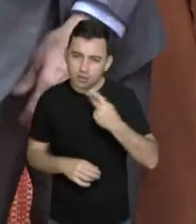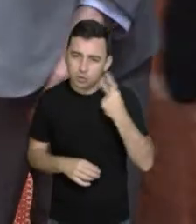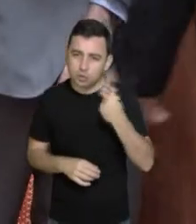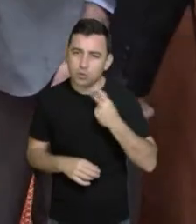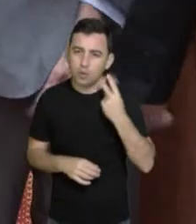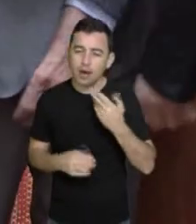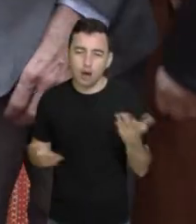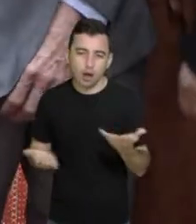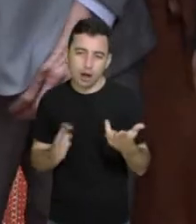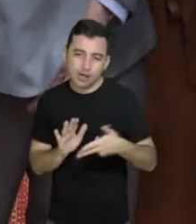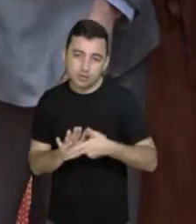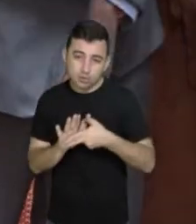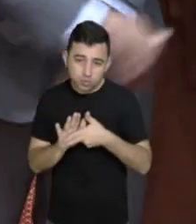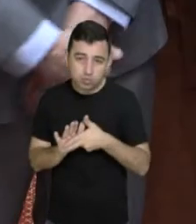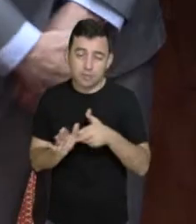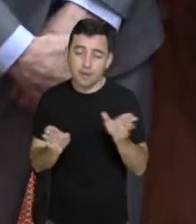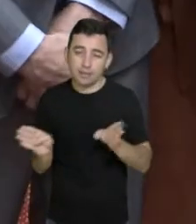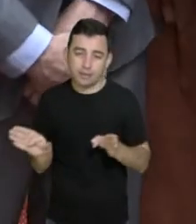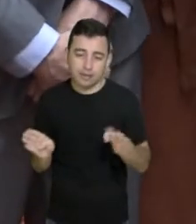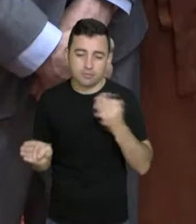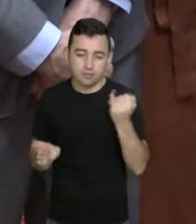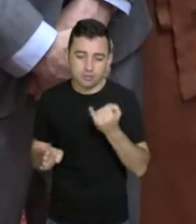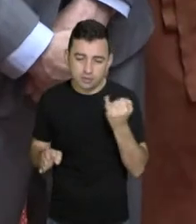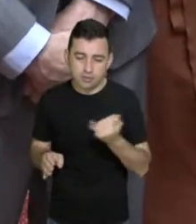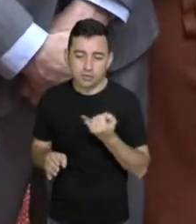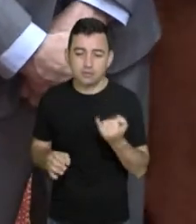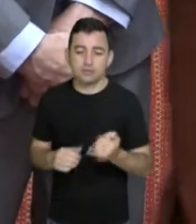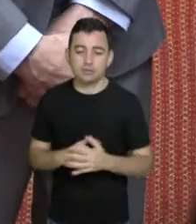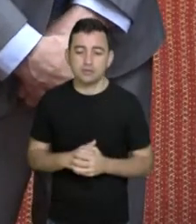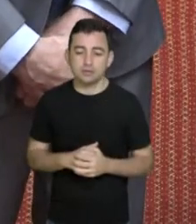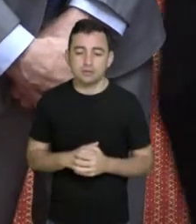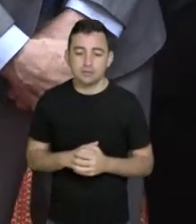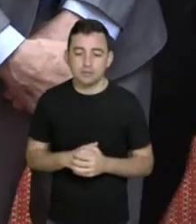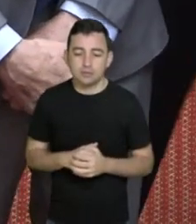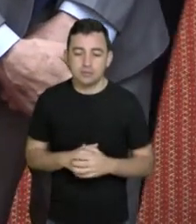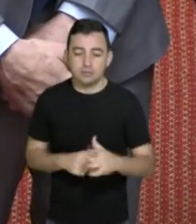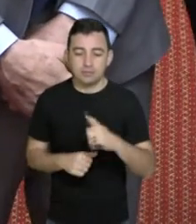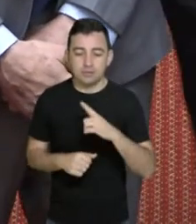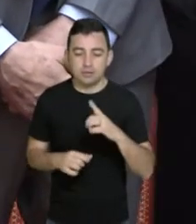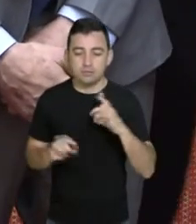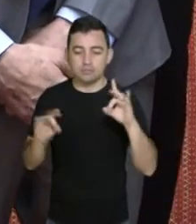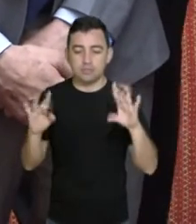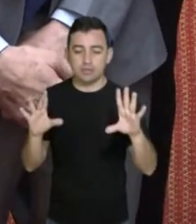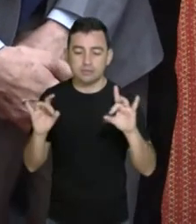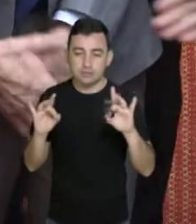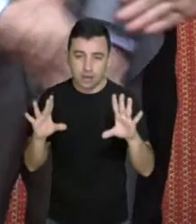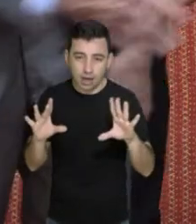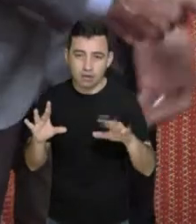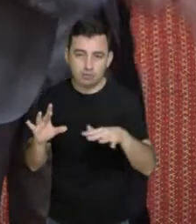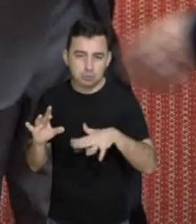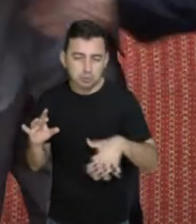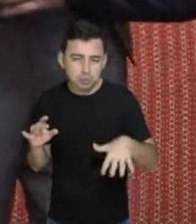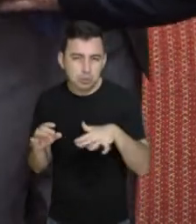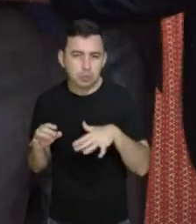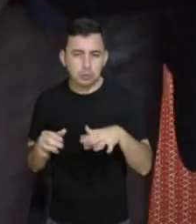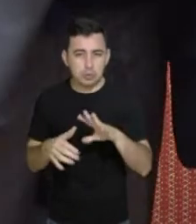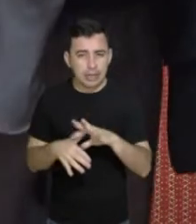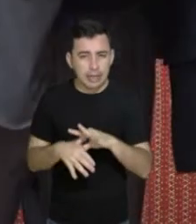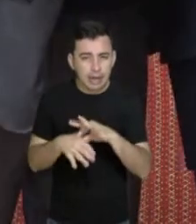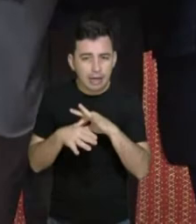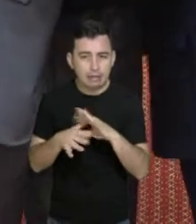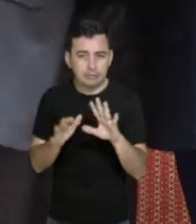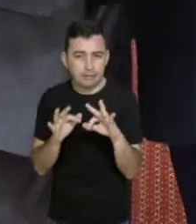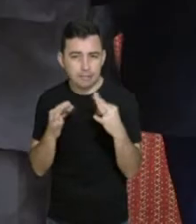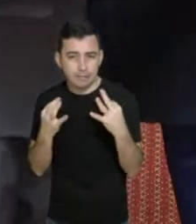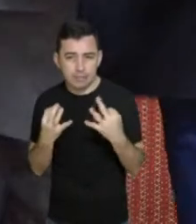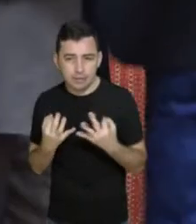assumindo esse mandato importante nessa Casa Legislativa, com uma plateia extremamente plural, com várias lideranças, a família, na